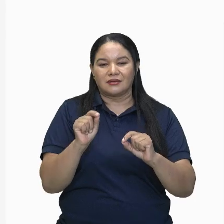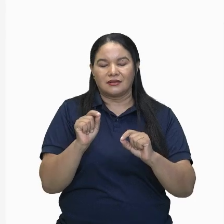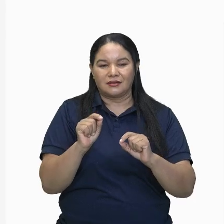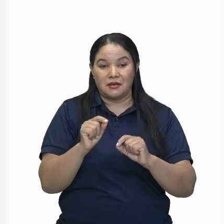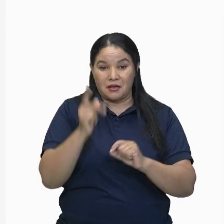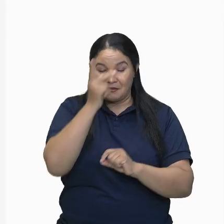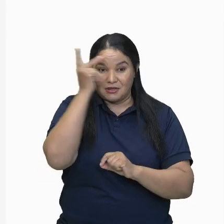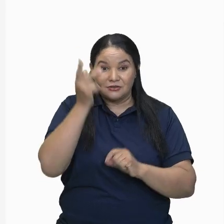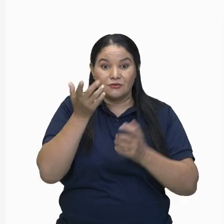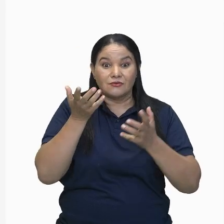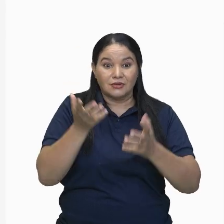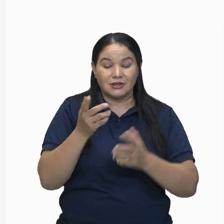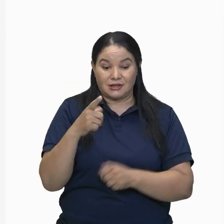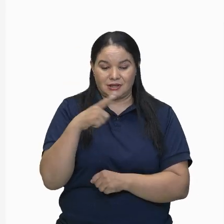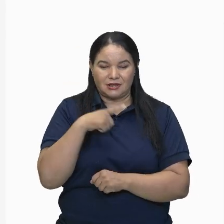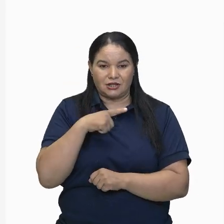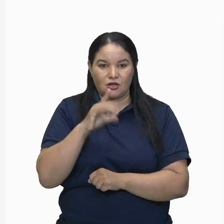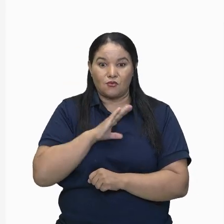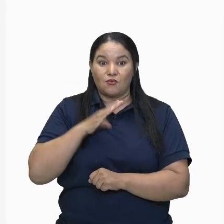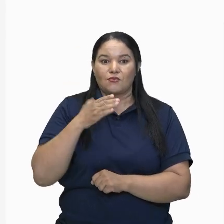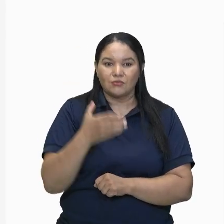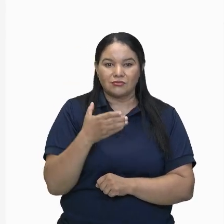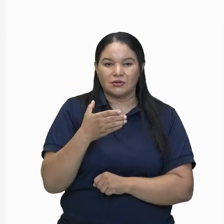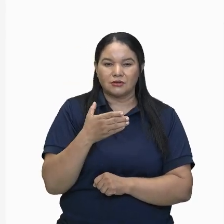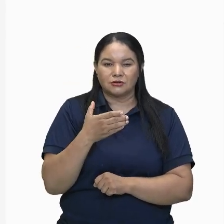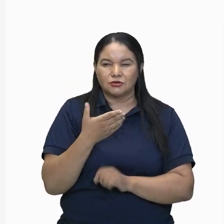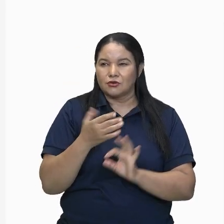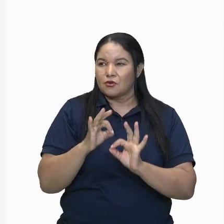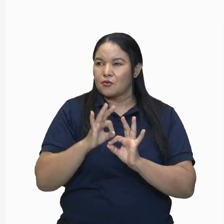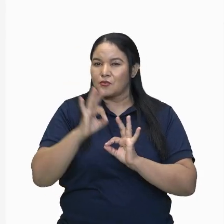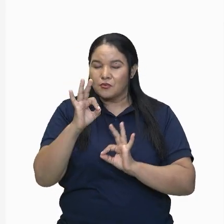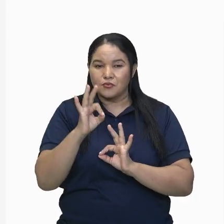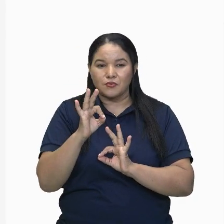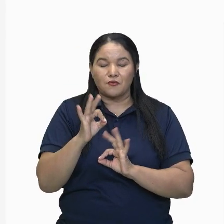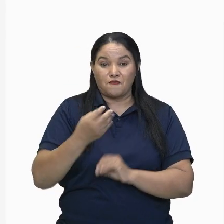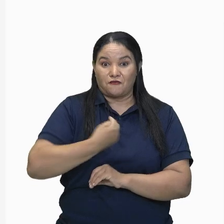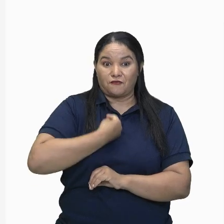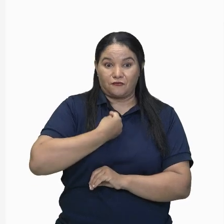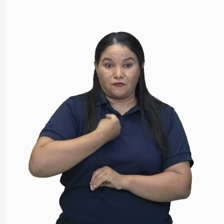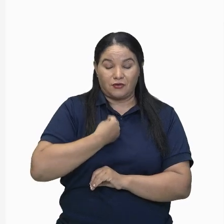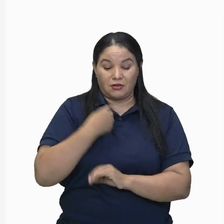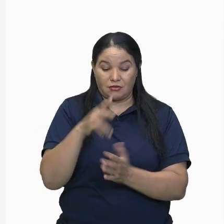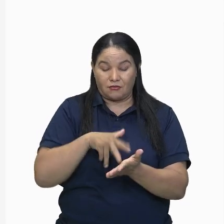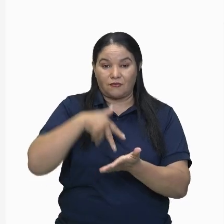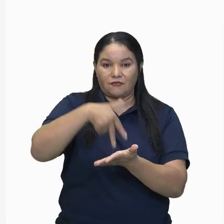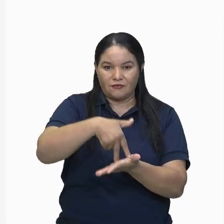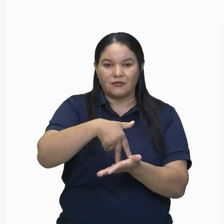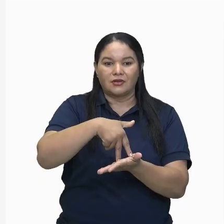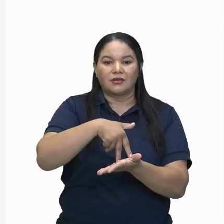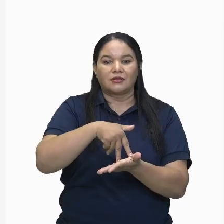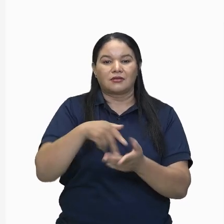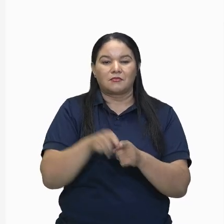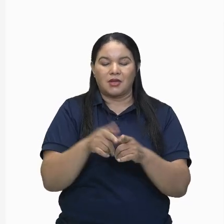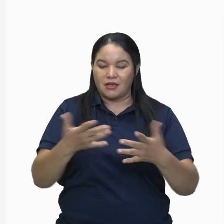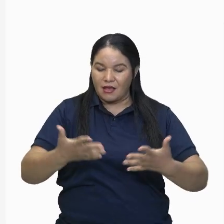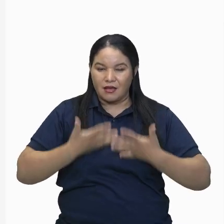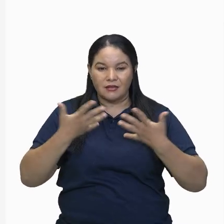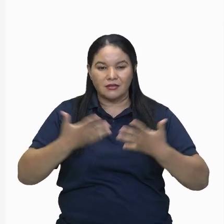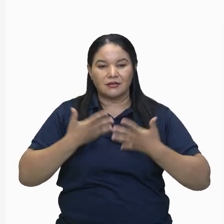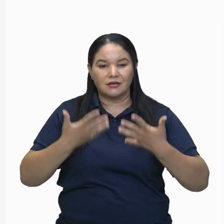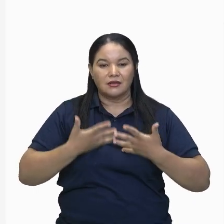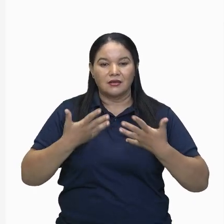tem coragem de assumir a dimensão dionisíaca da vida. Olha, Dionísio, a alegria,